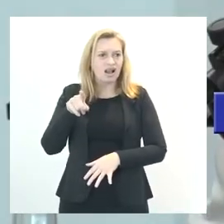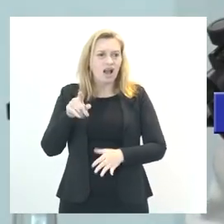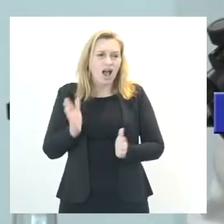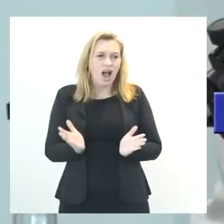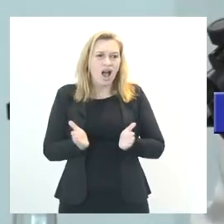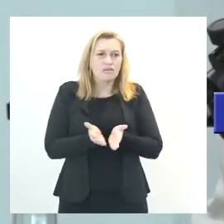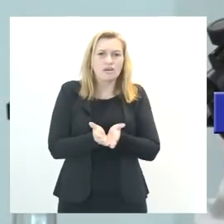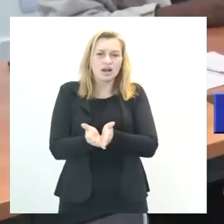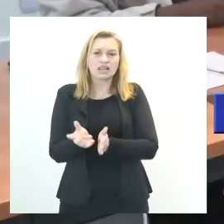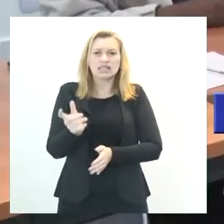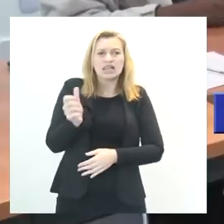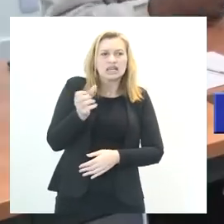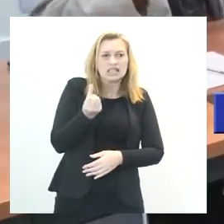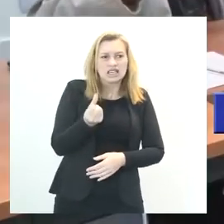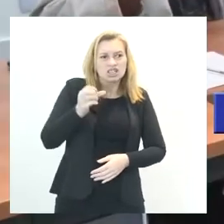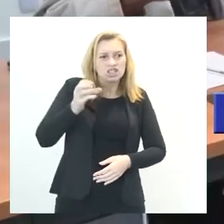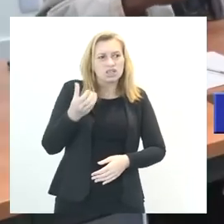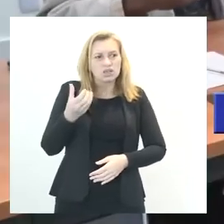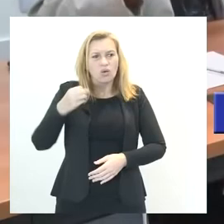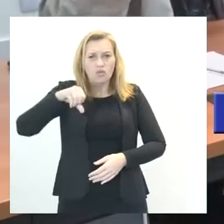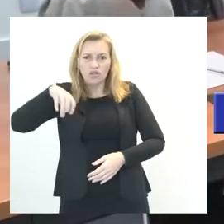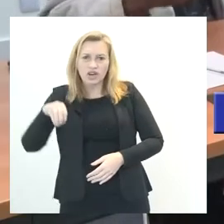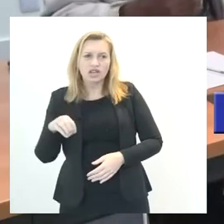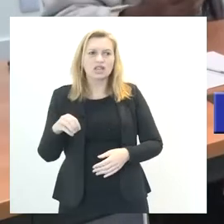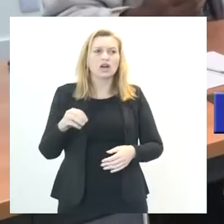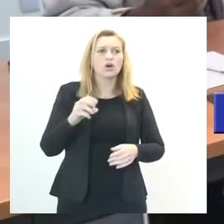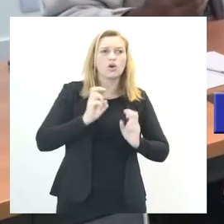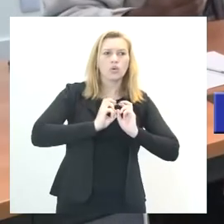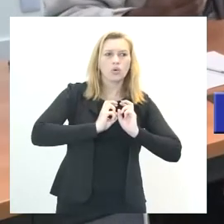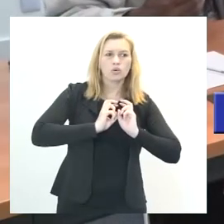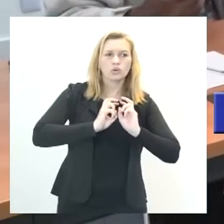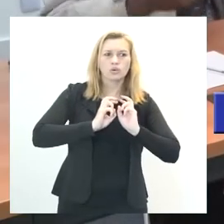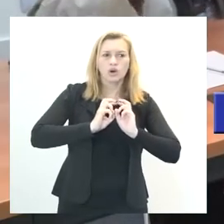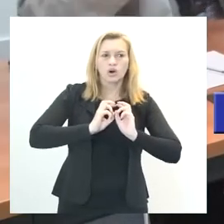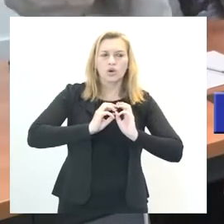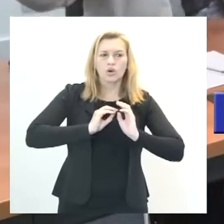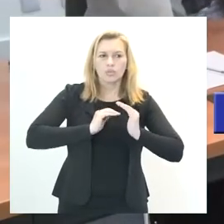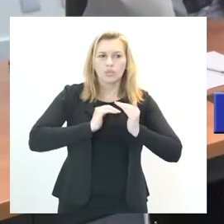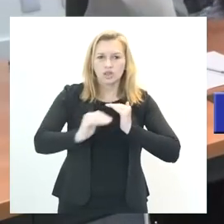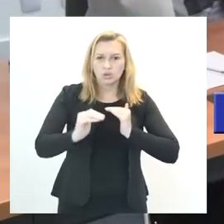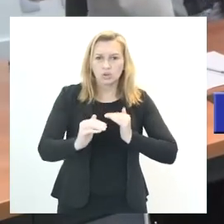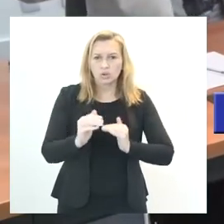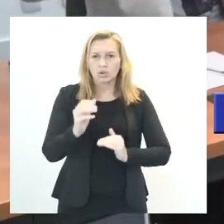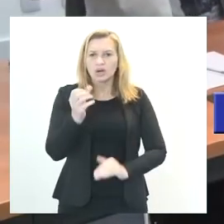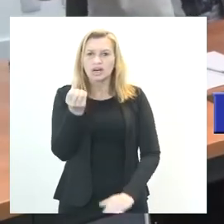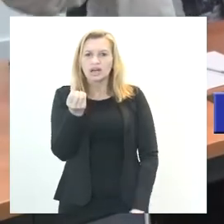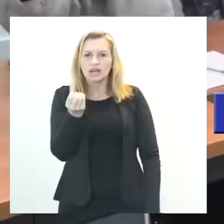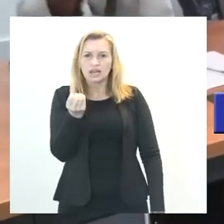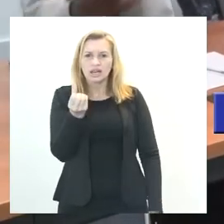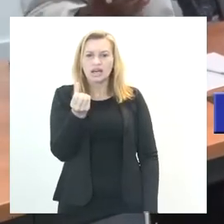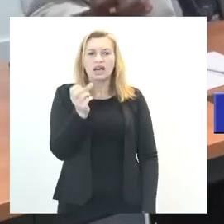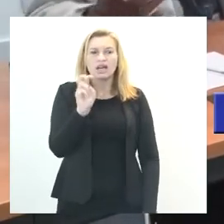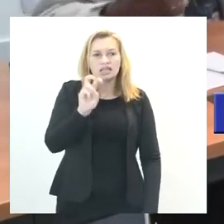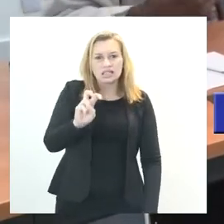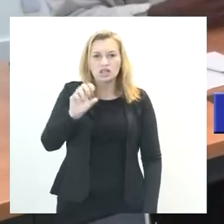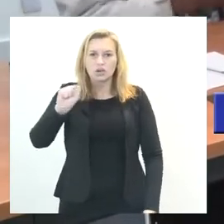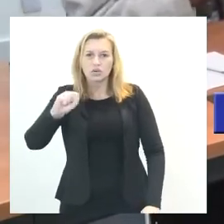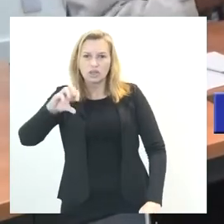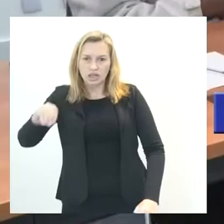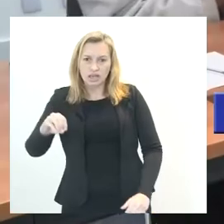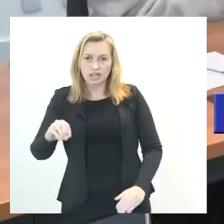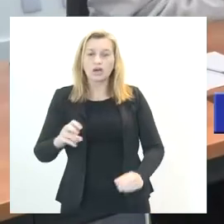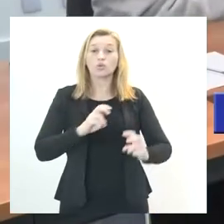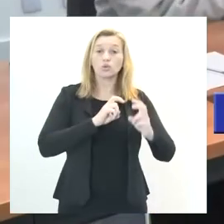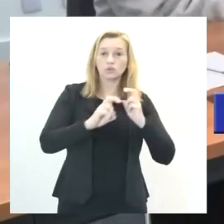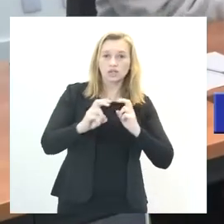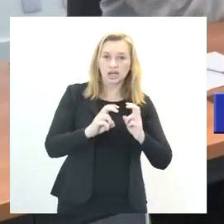novembro o trem é r$ 5 O metrô é 180 à tona mobilidade urbana não e por isso as